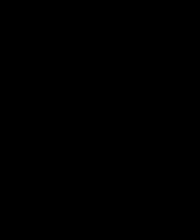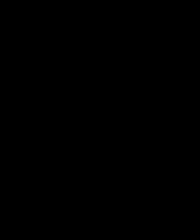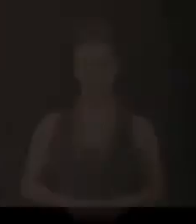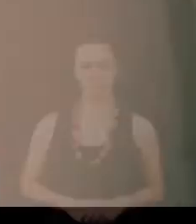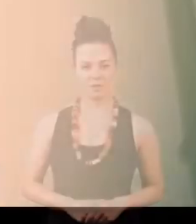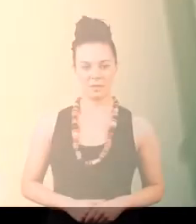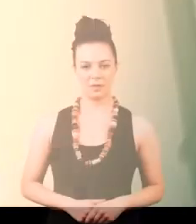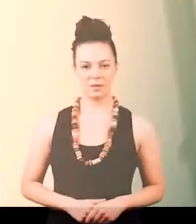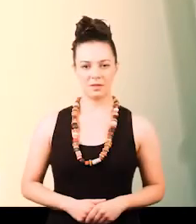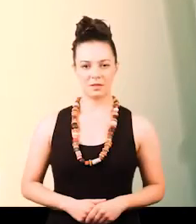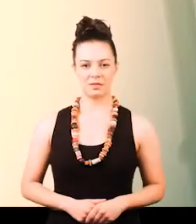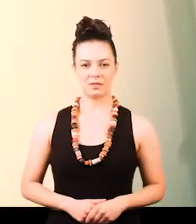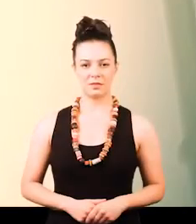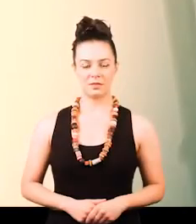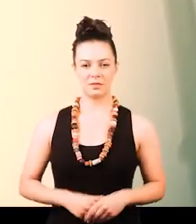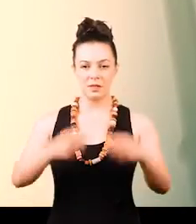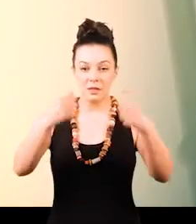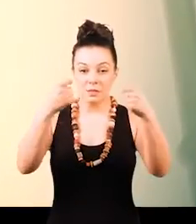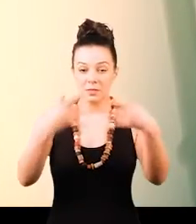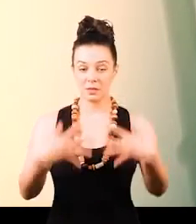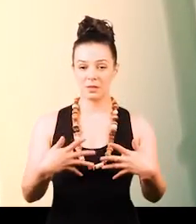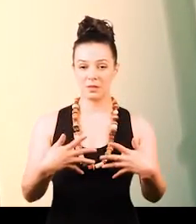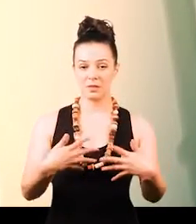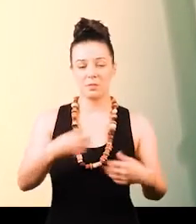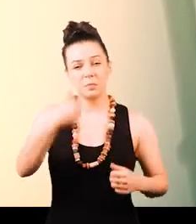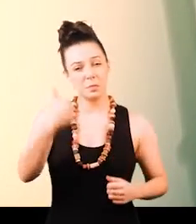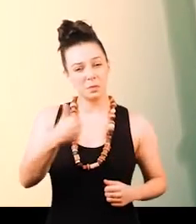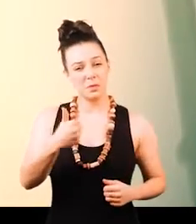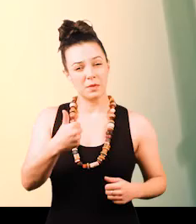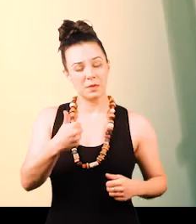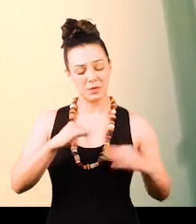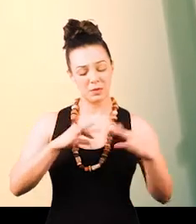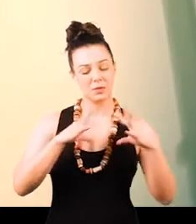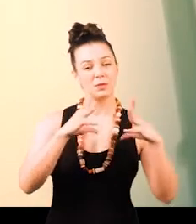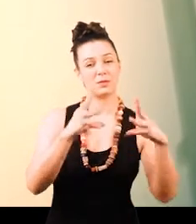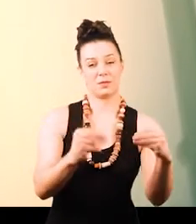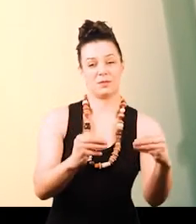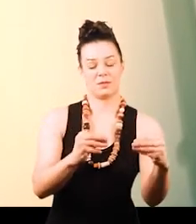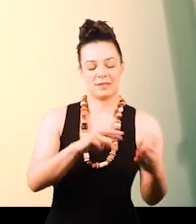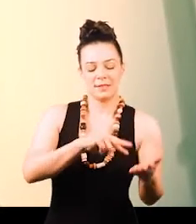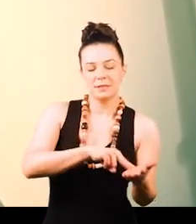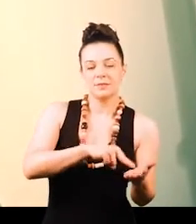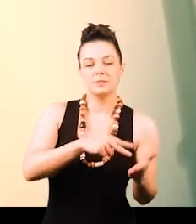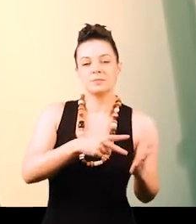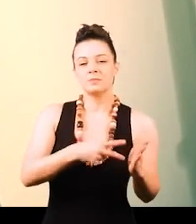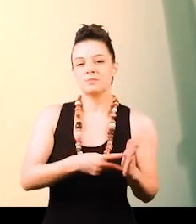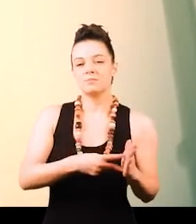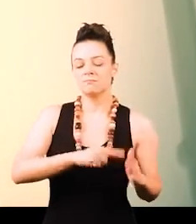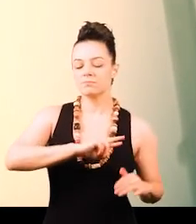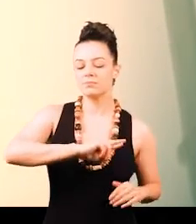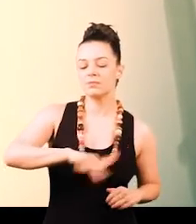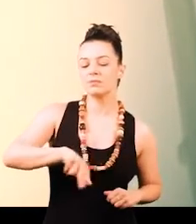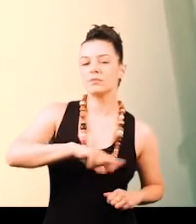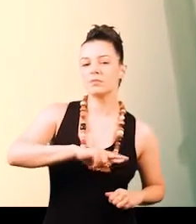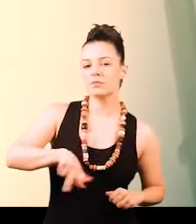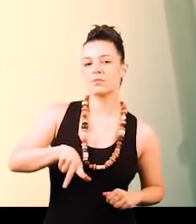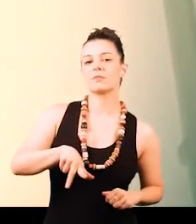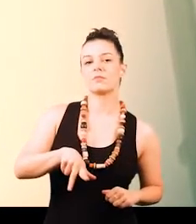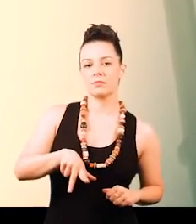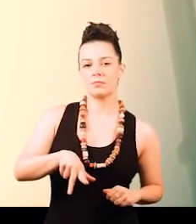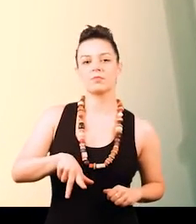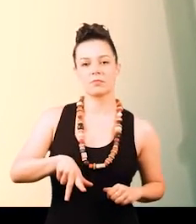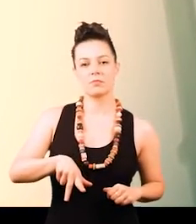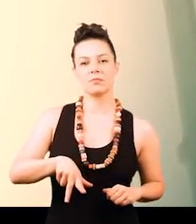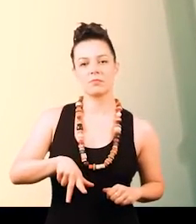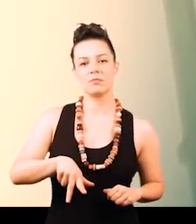escuta. Eu vou começar falando sobre o que não é ser todo mundo. Quando meu pai ficou doente,